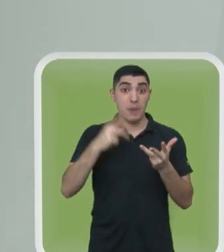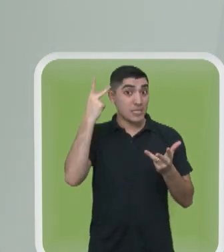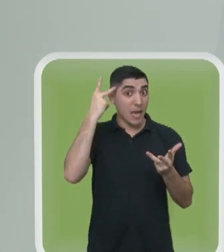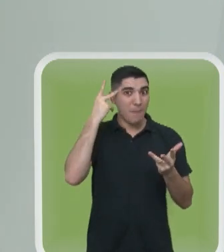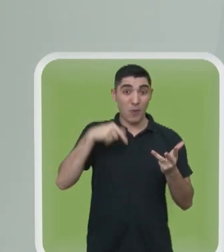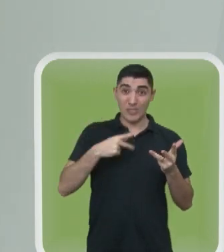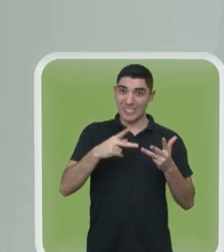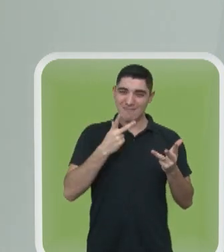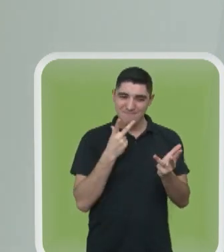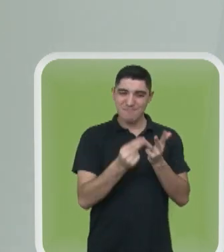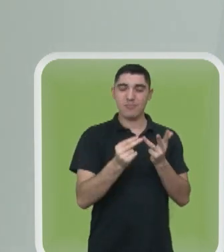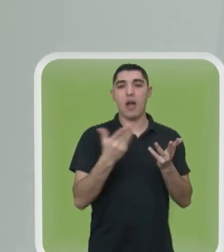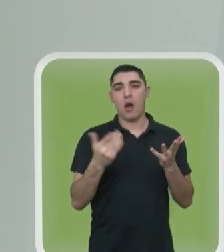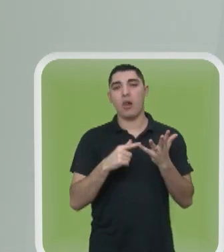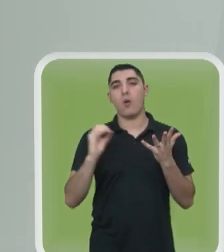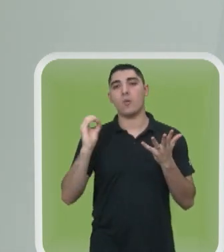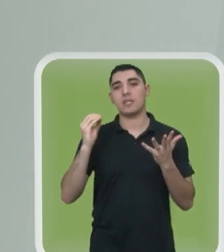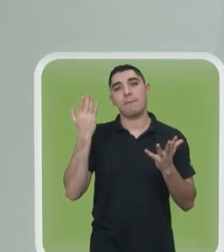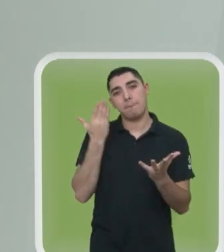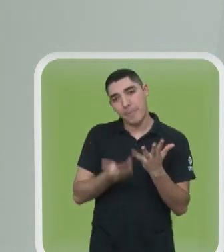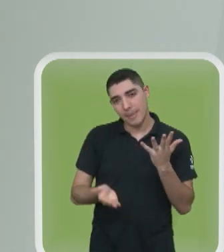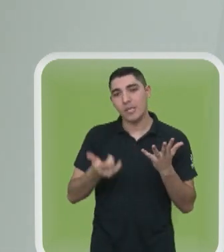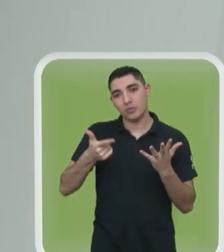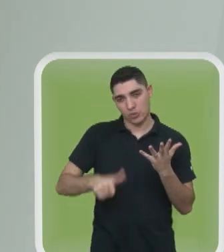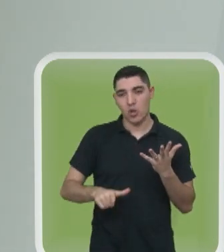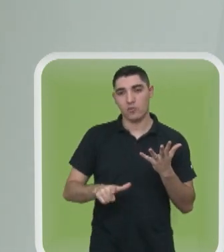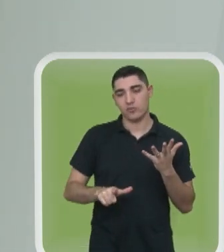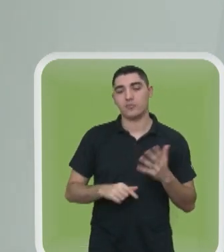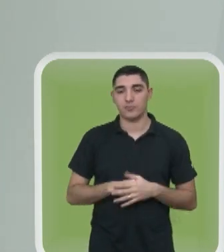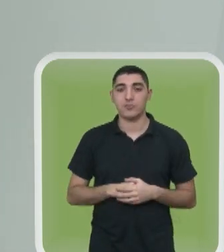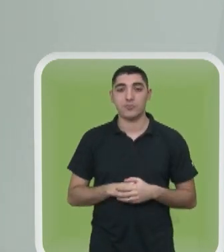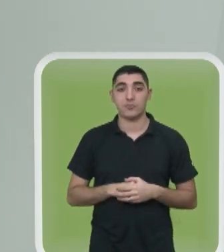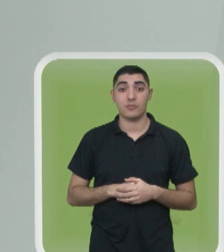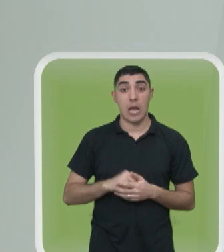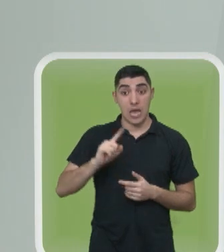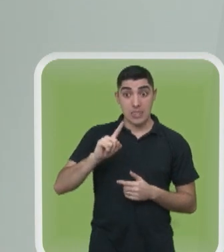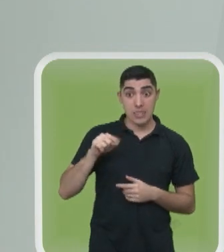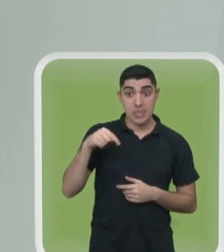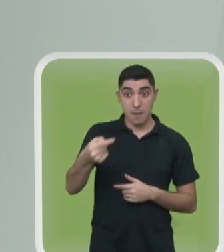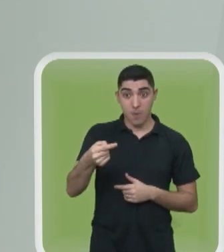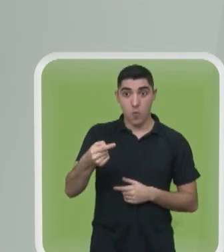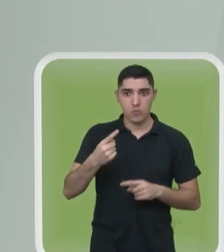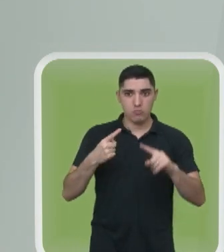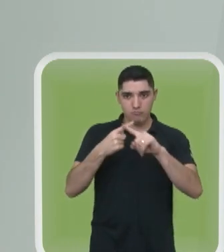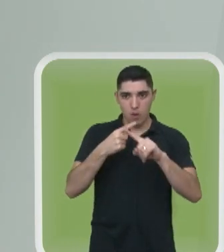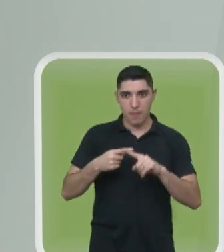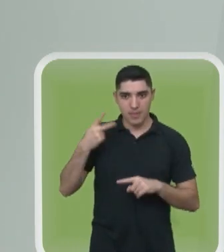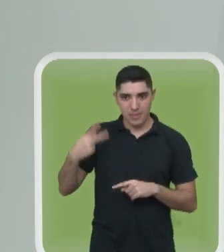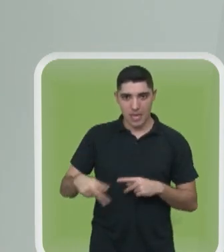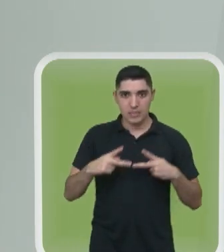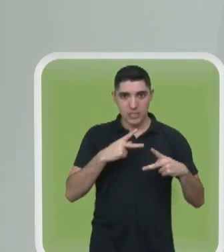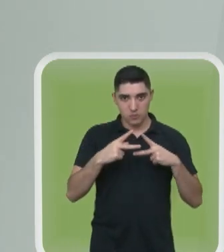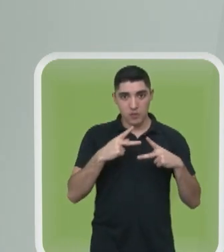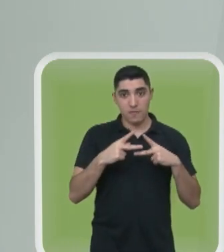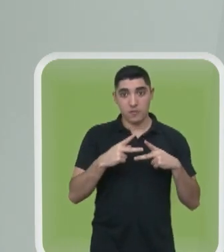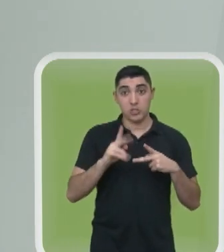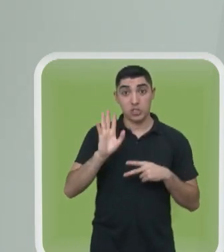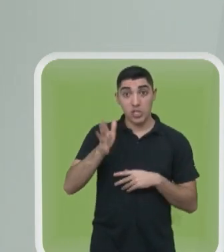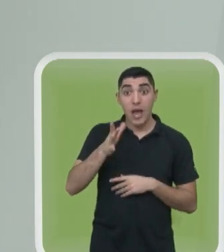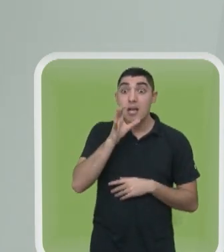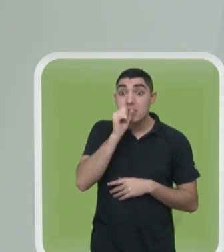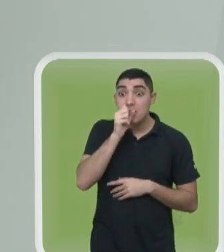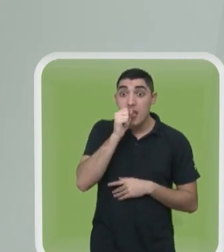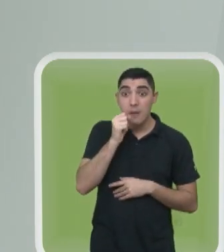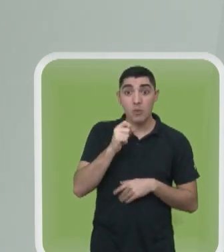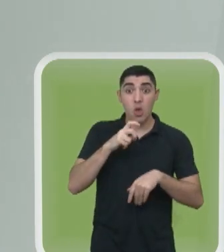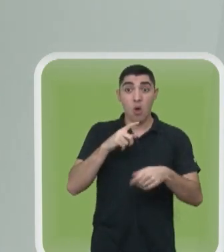e aí perdeu para o Basquete Osasco 79-77. A sequência dos jogos do São José já volta, tem jogo já no sábado,